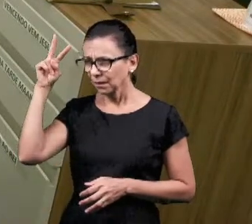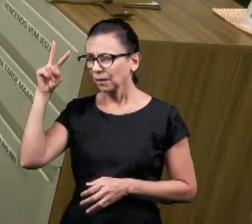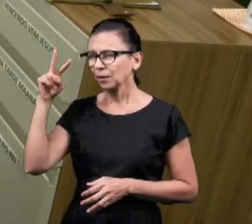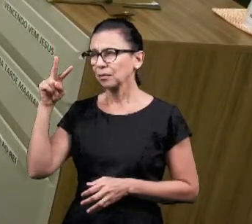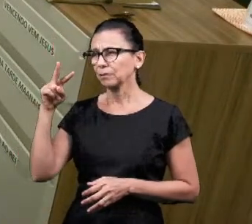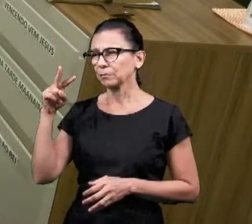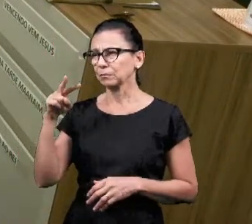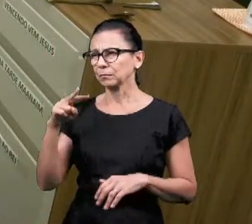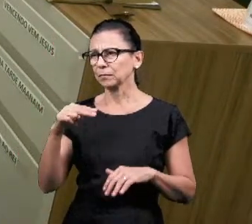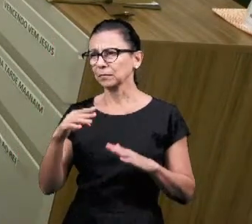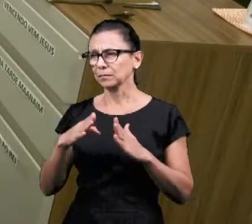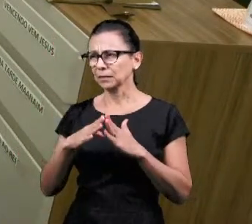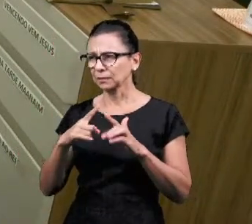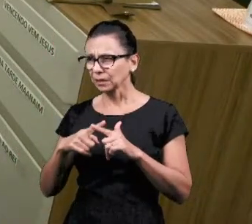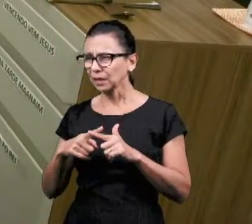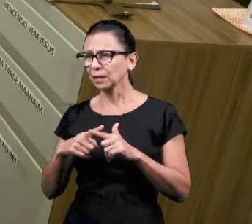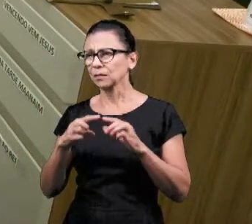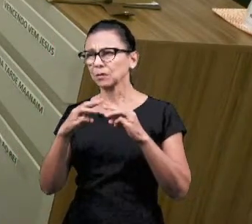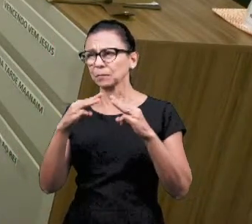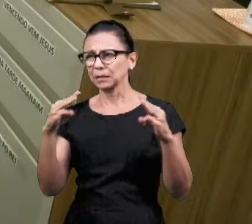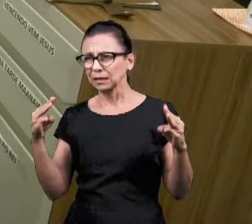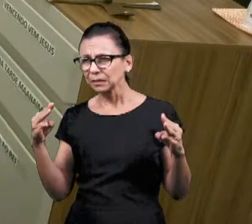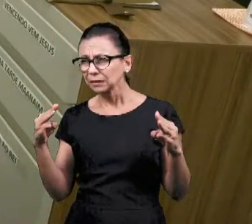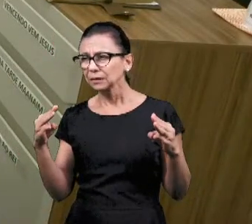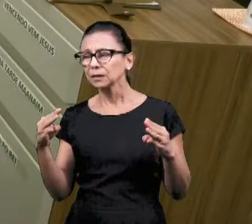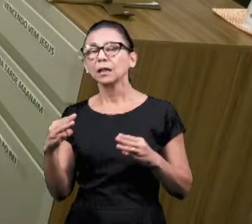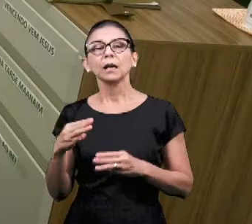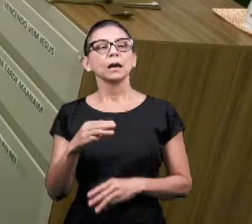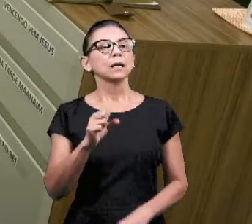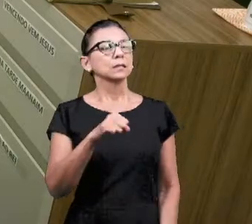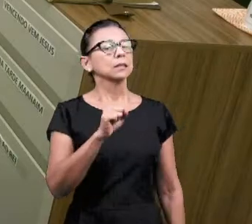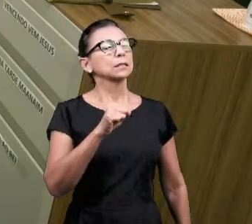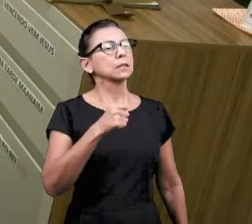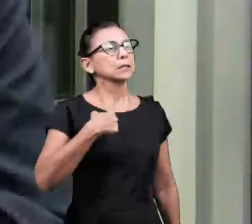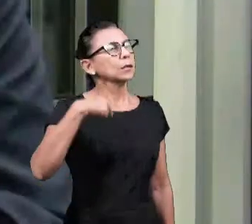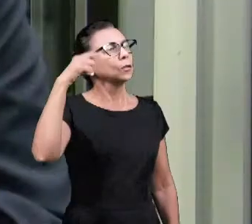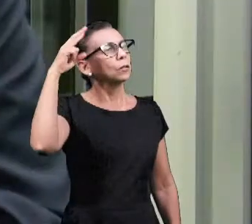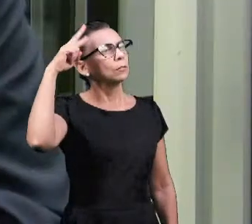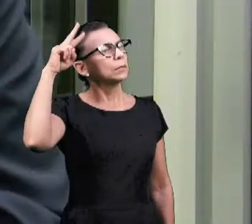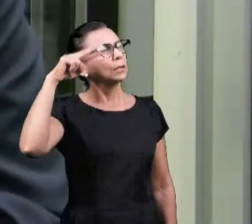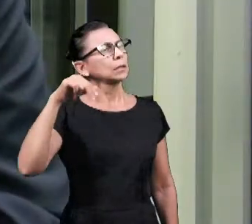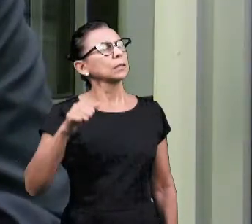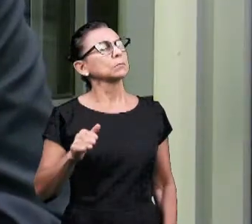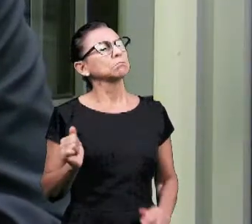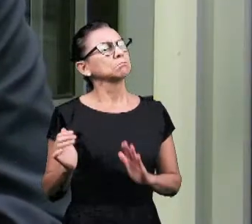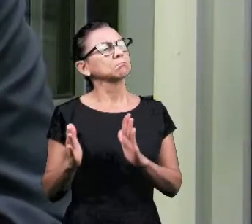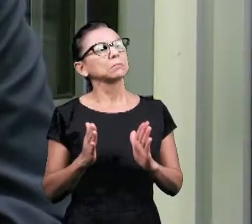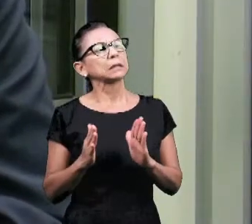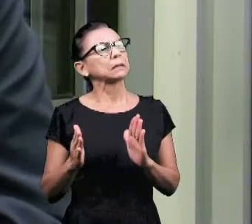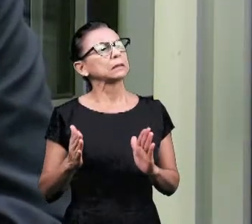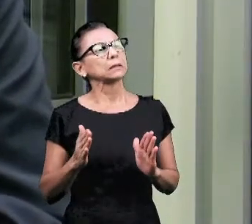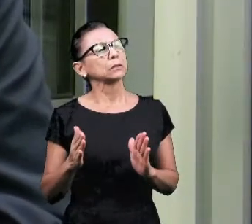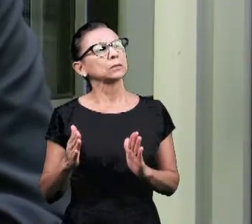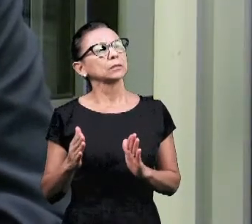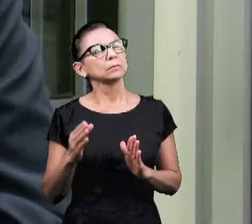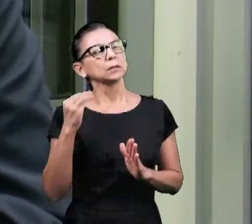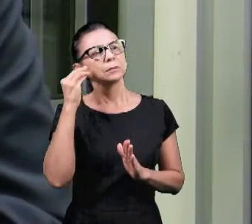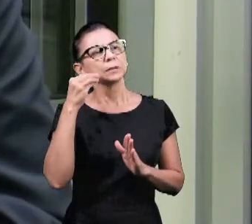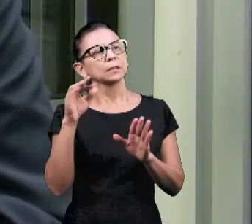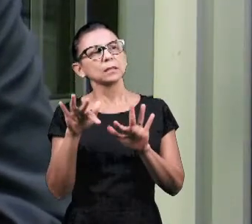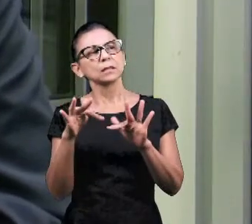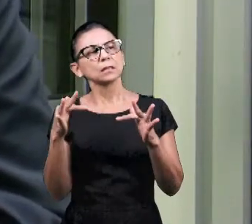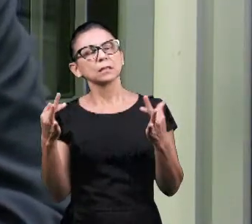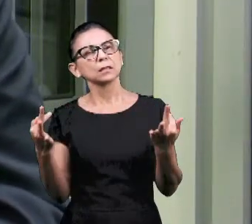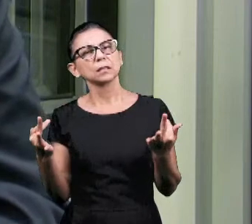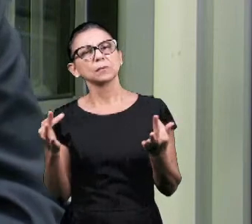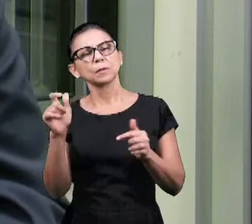igreja, pregando no Manainho? Não, eu me lembro de uma ocasião, uma experiência simples. Eu acho que muitas pessoas tiveram essa mesma experiência